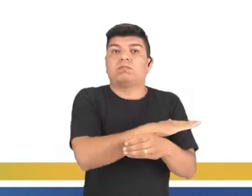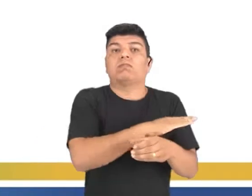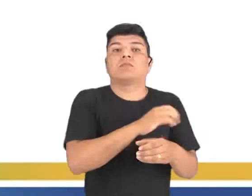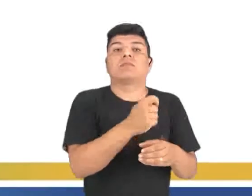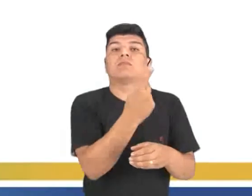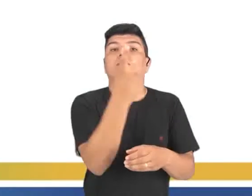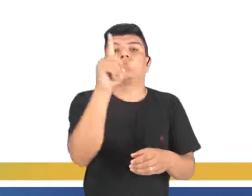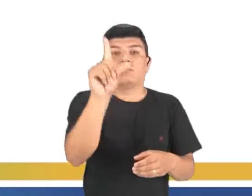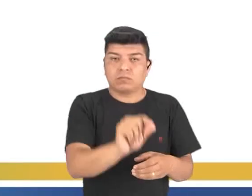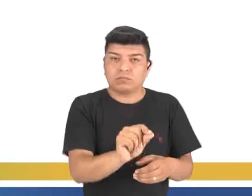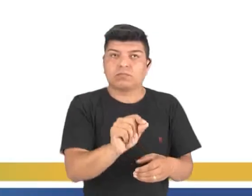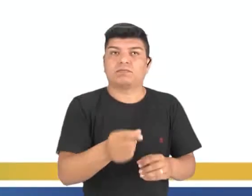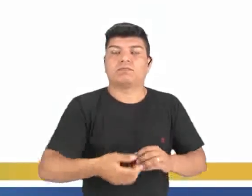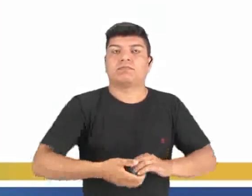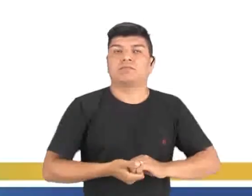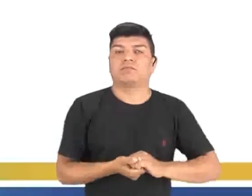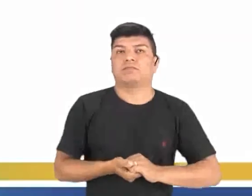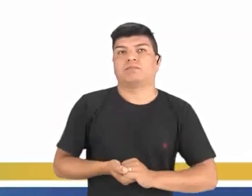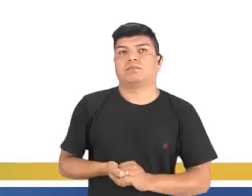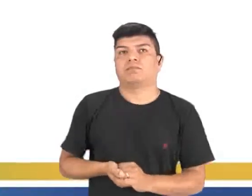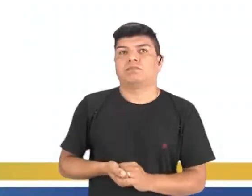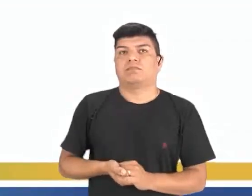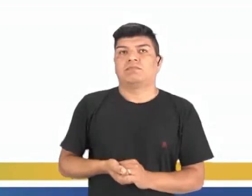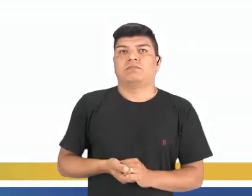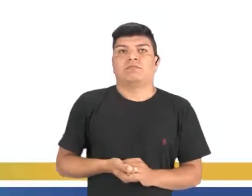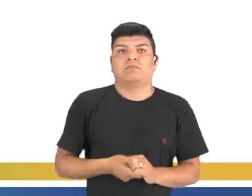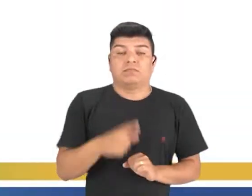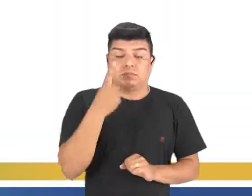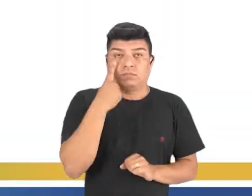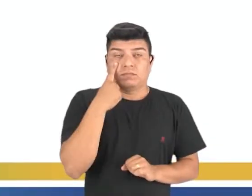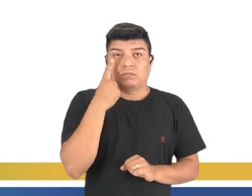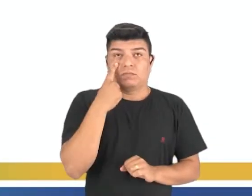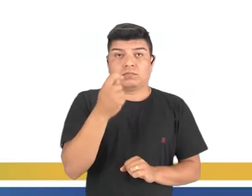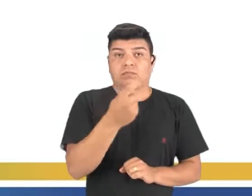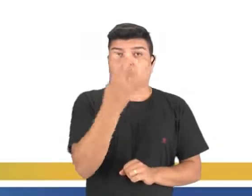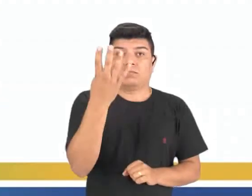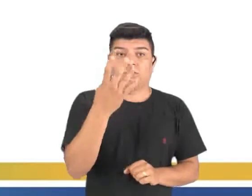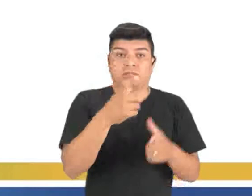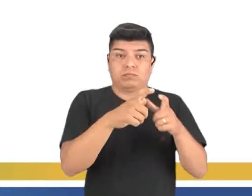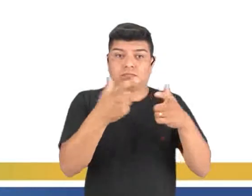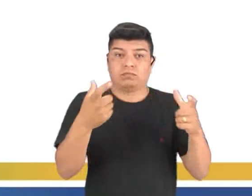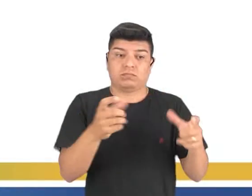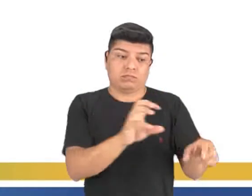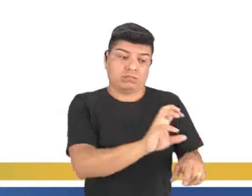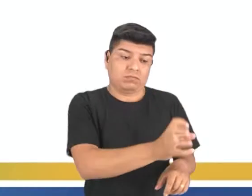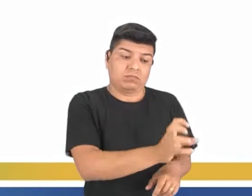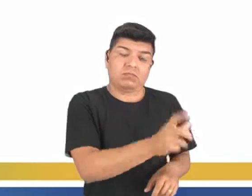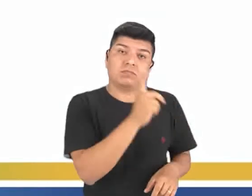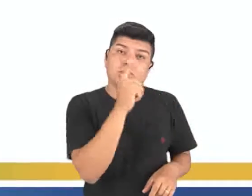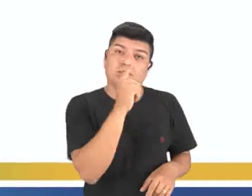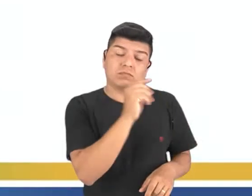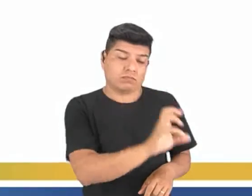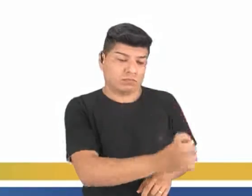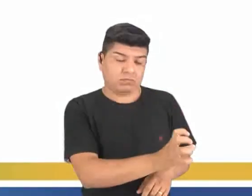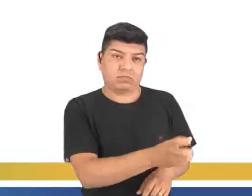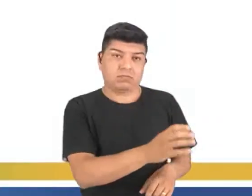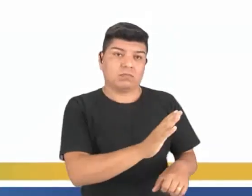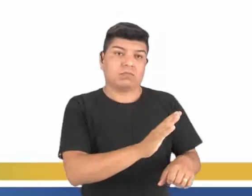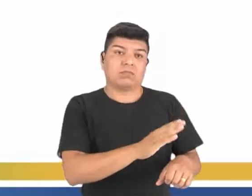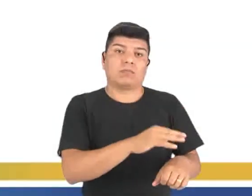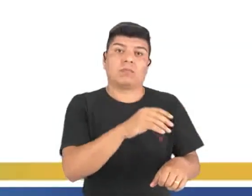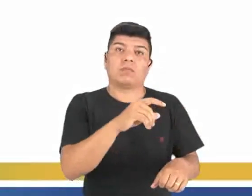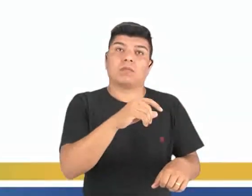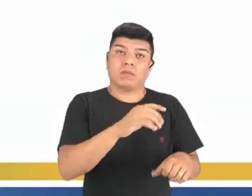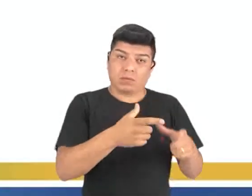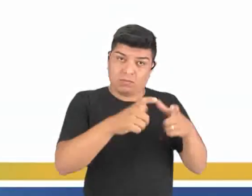quanto tempo, hein? Então, vamos lá. Observe que quanto maior é o número de torneiras, né, menor é o tempo que se gasta